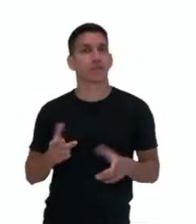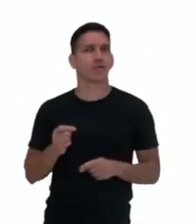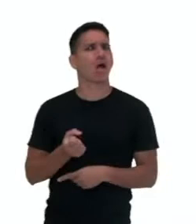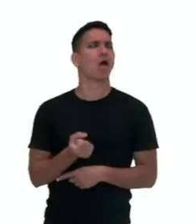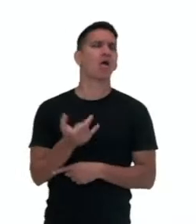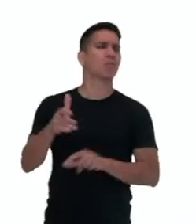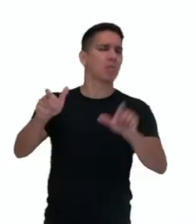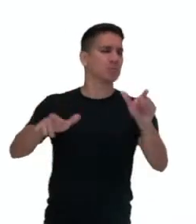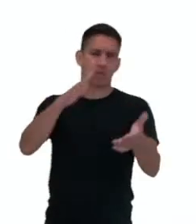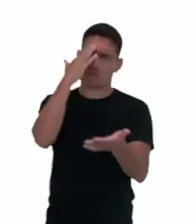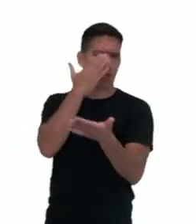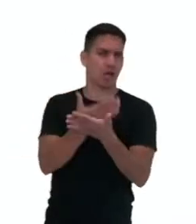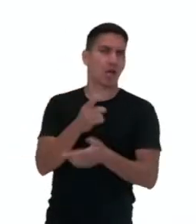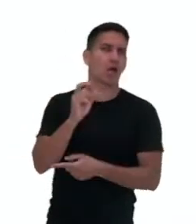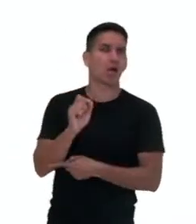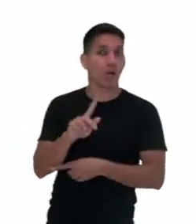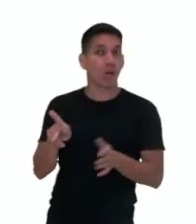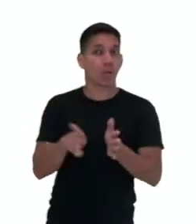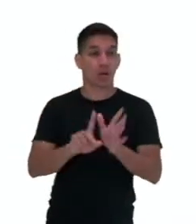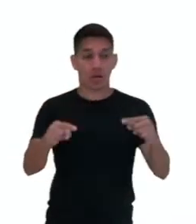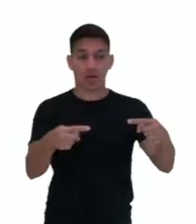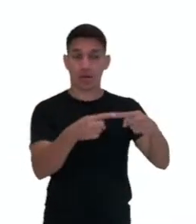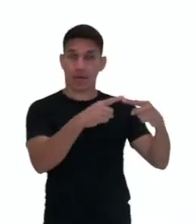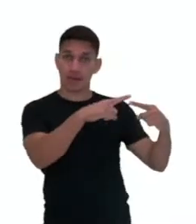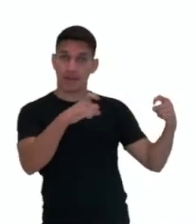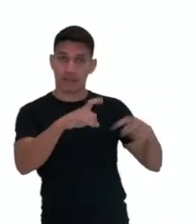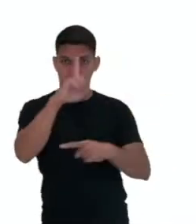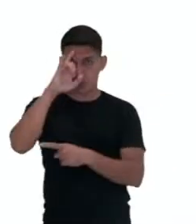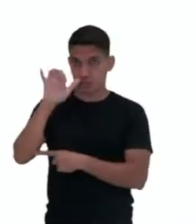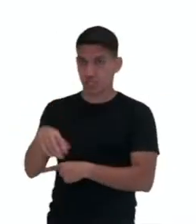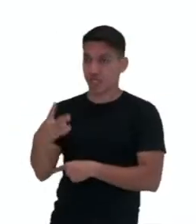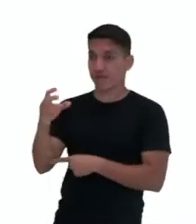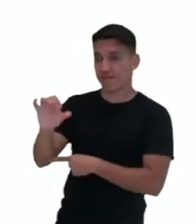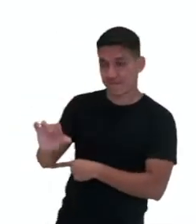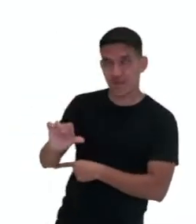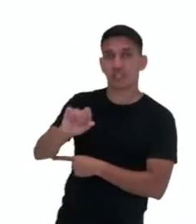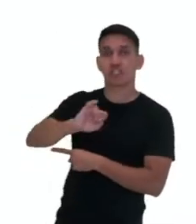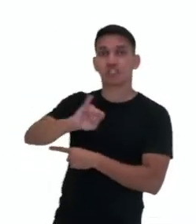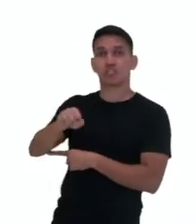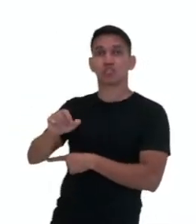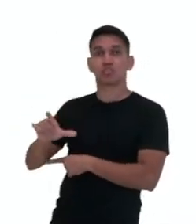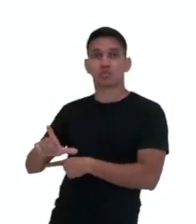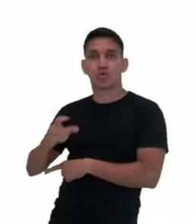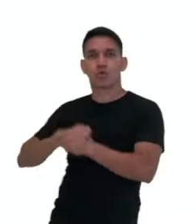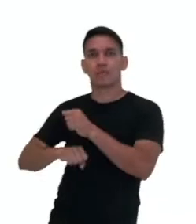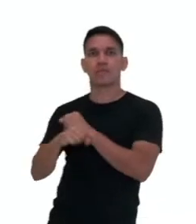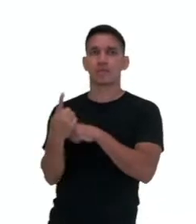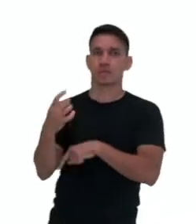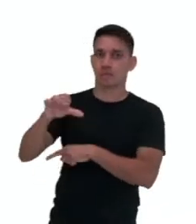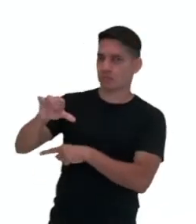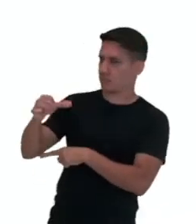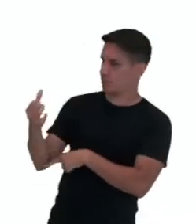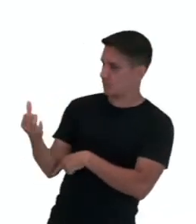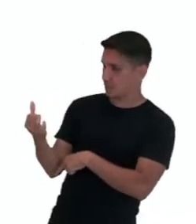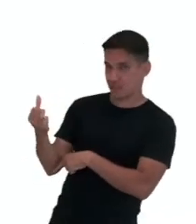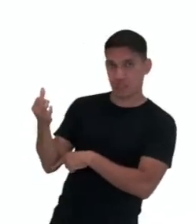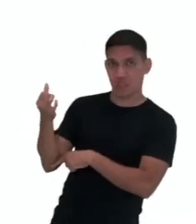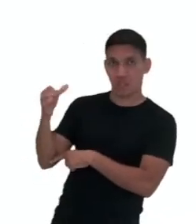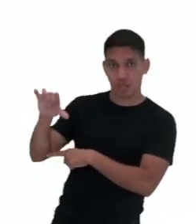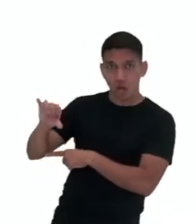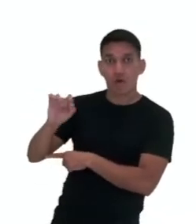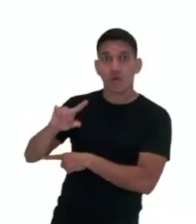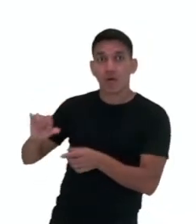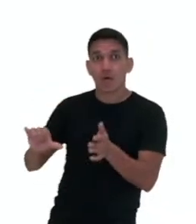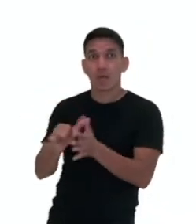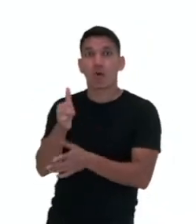não acreditem, segundo a ciência, no dia 20 de julho de 69, Neil Armstrong tornou-se o primeiro homem